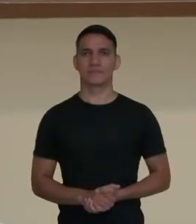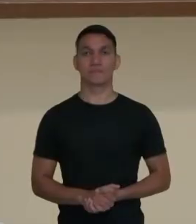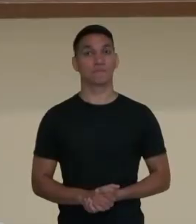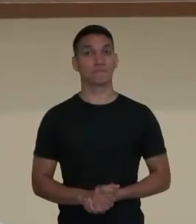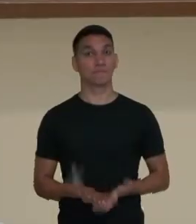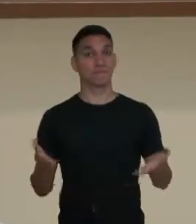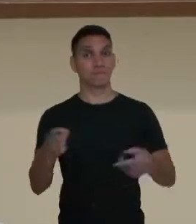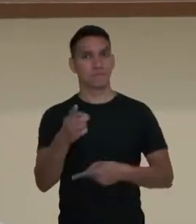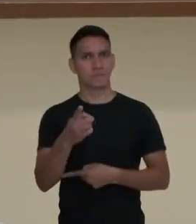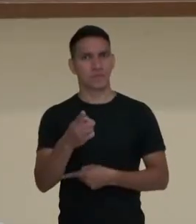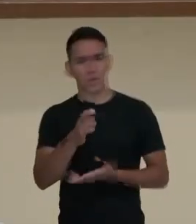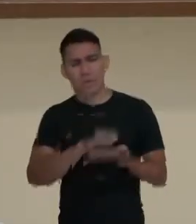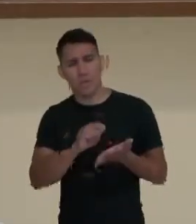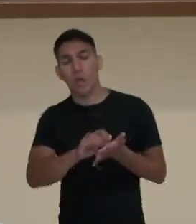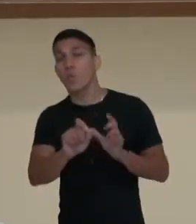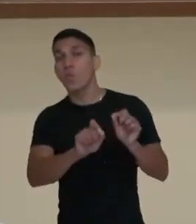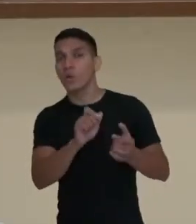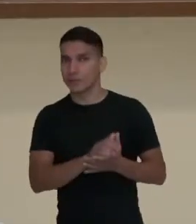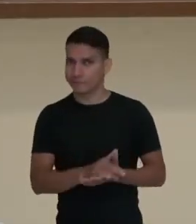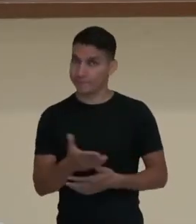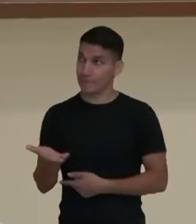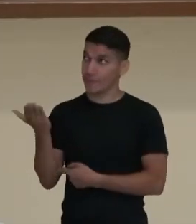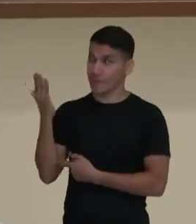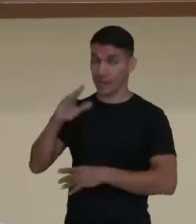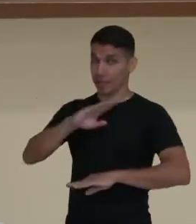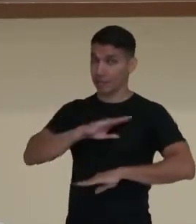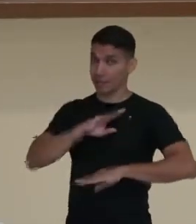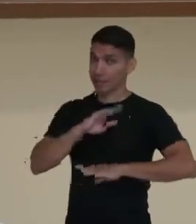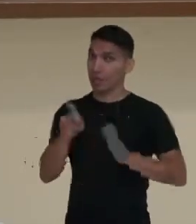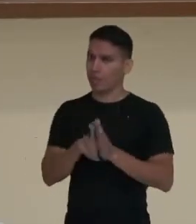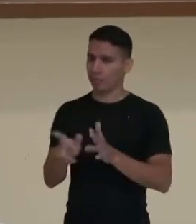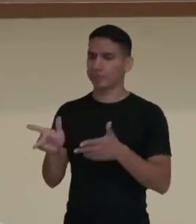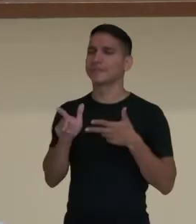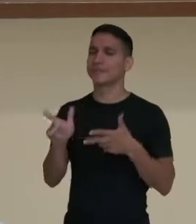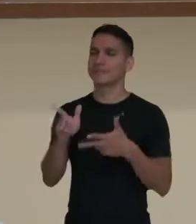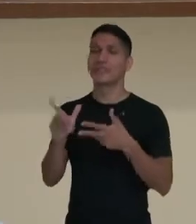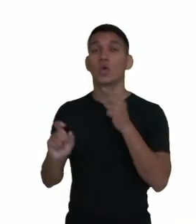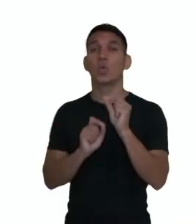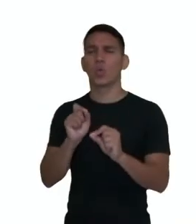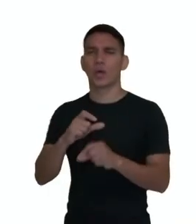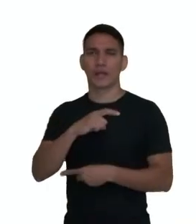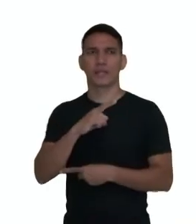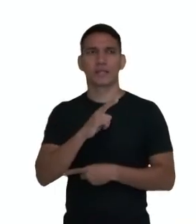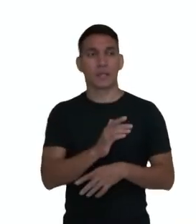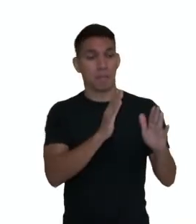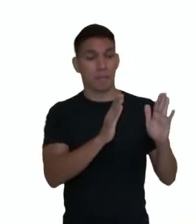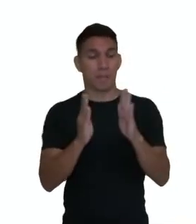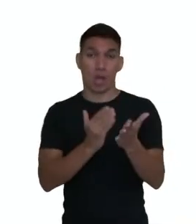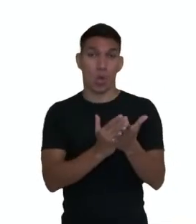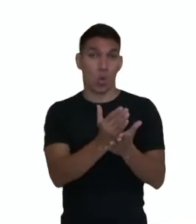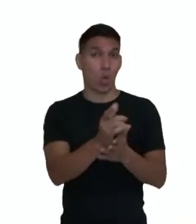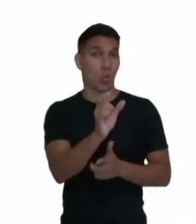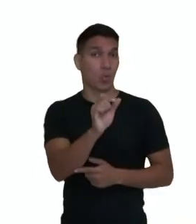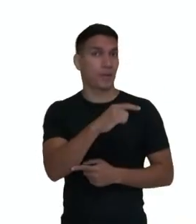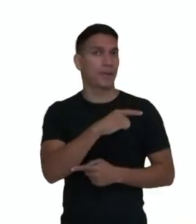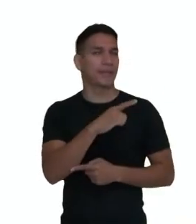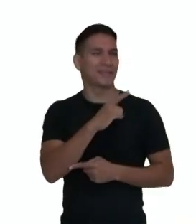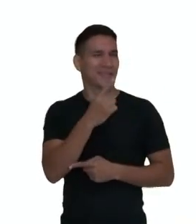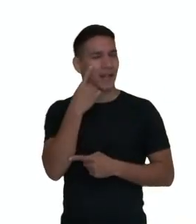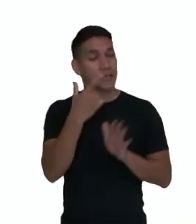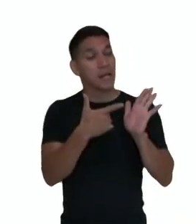E aí, o que você escreveu? Nesse caso, como é uma entrevista, nós temos lá no início